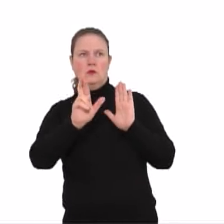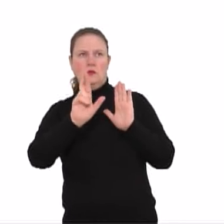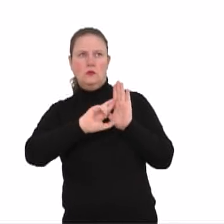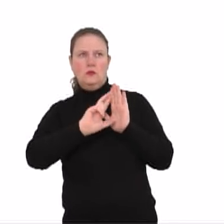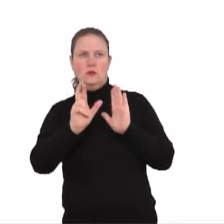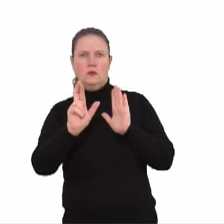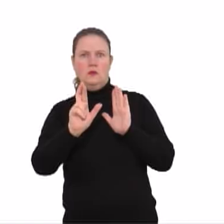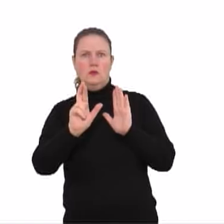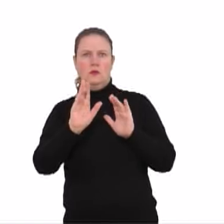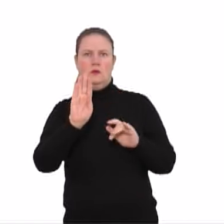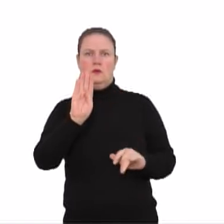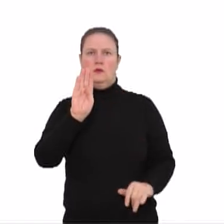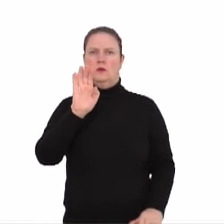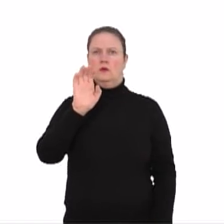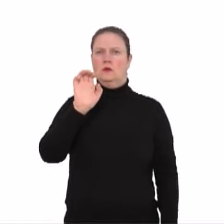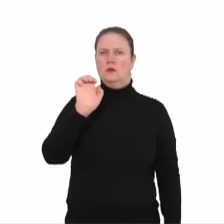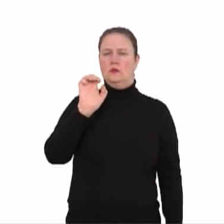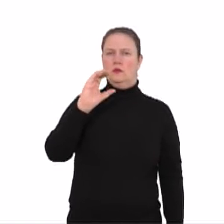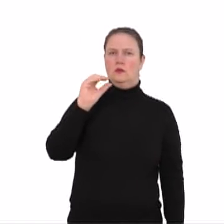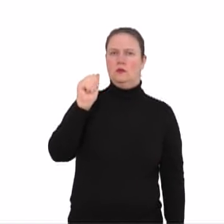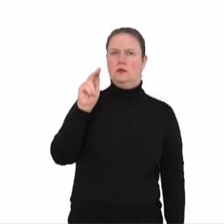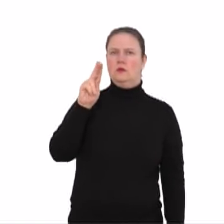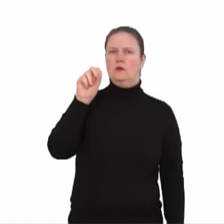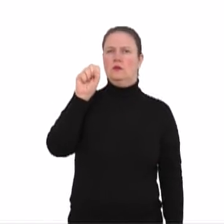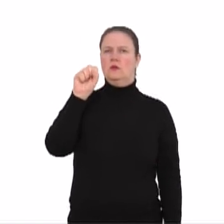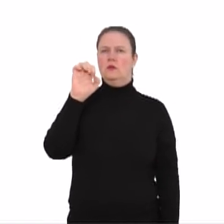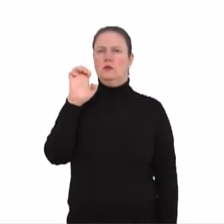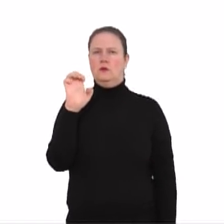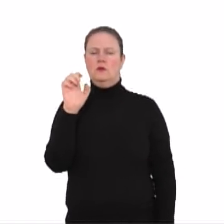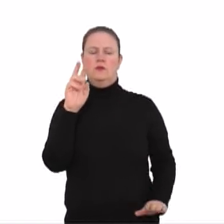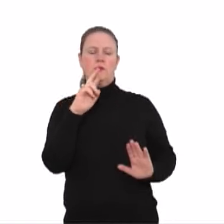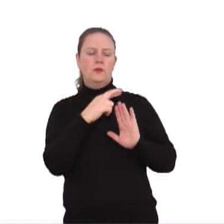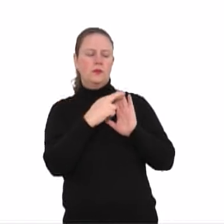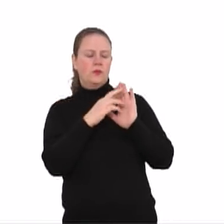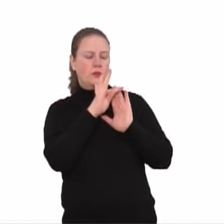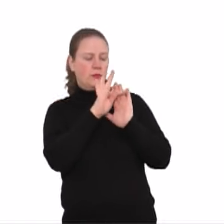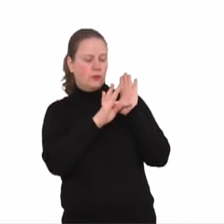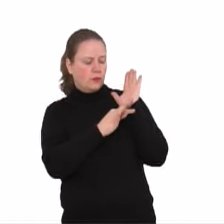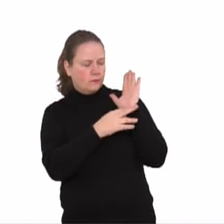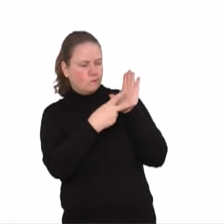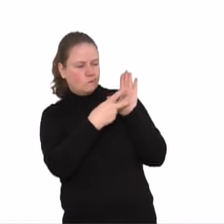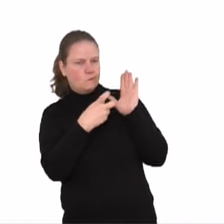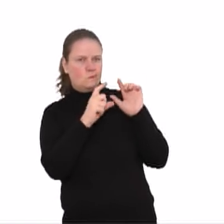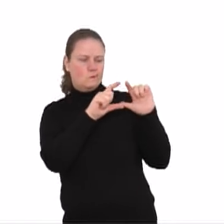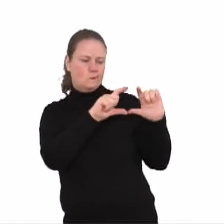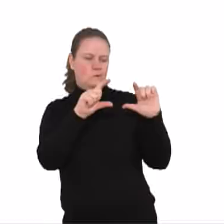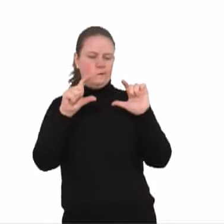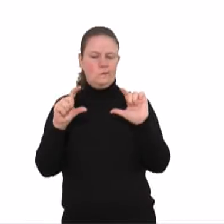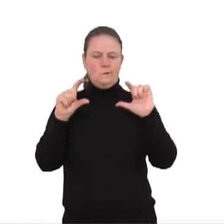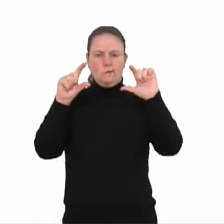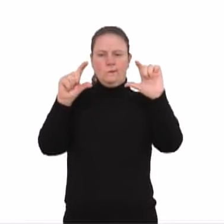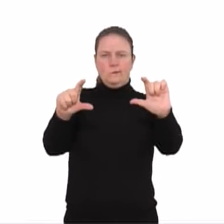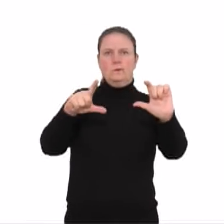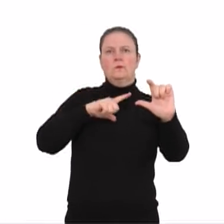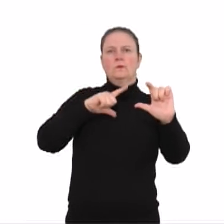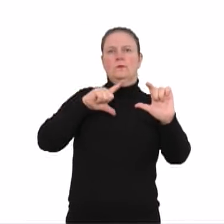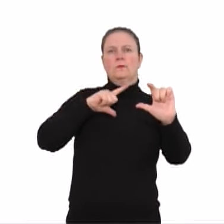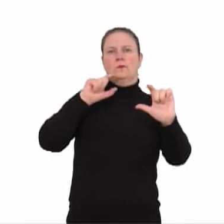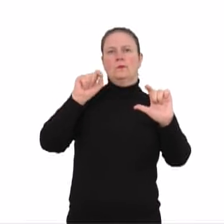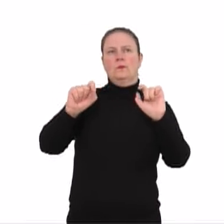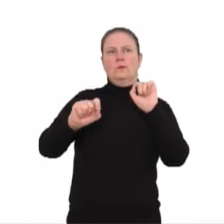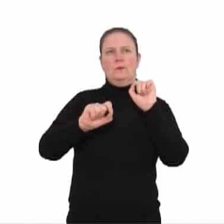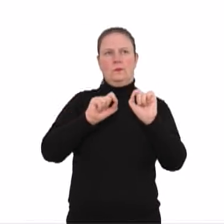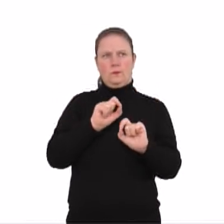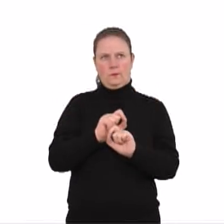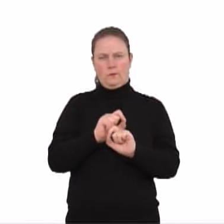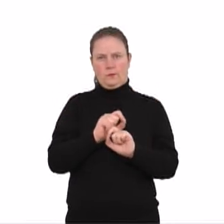começa com because. E daí eu vou lá no texto e retiro. Because it has many beaches, like Copacabana